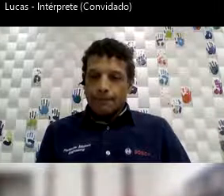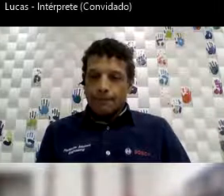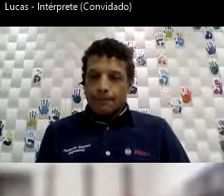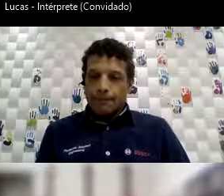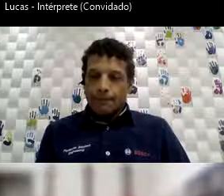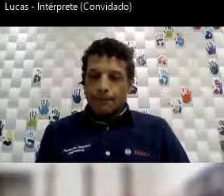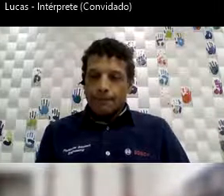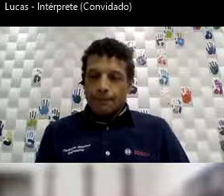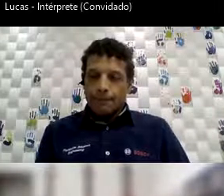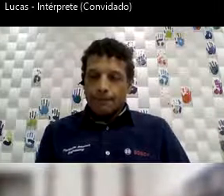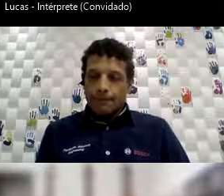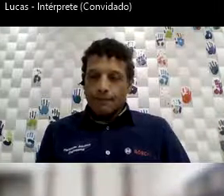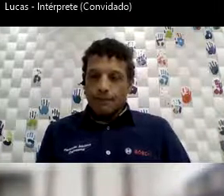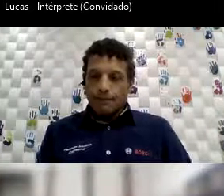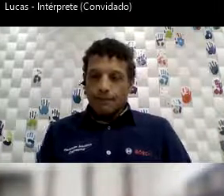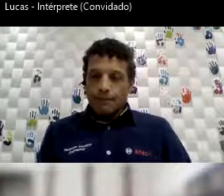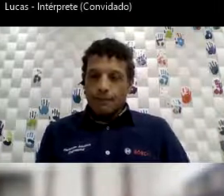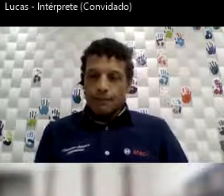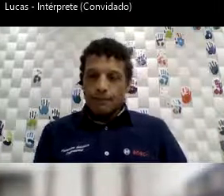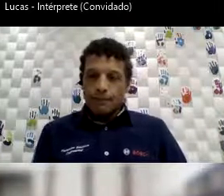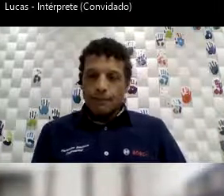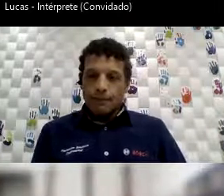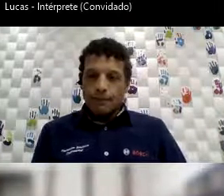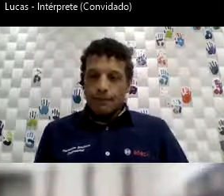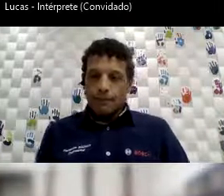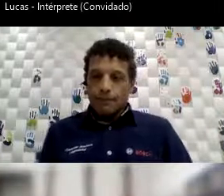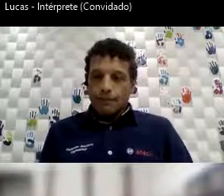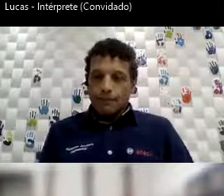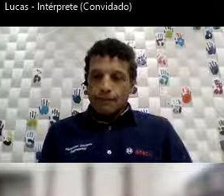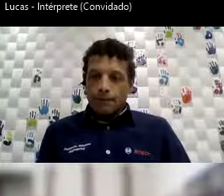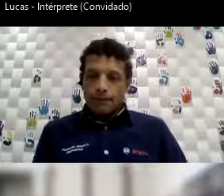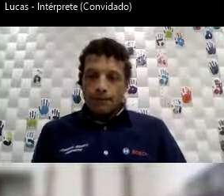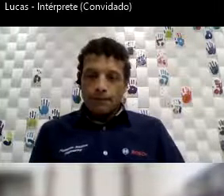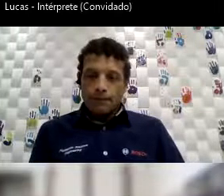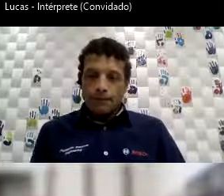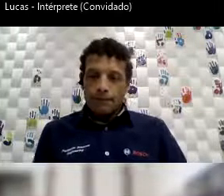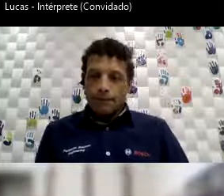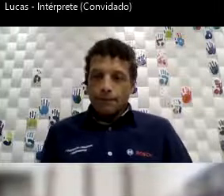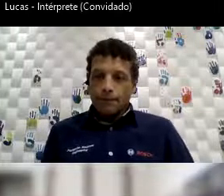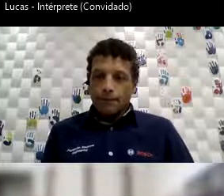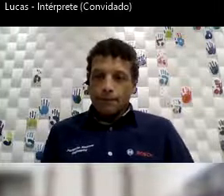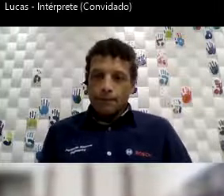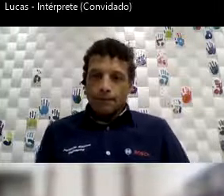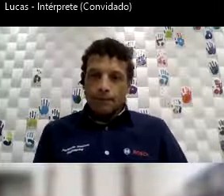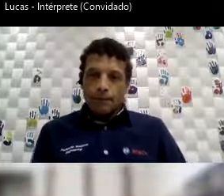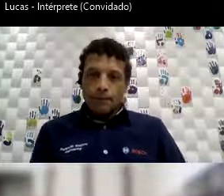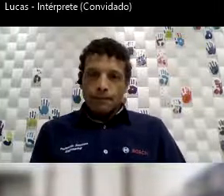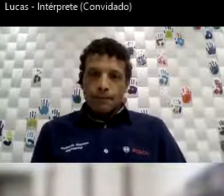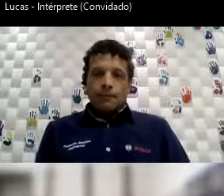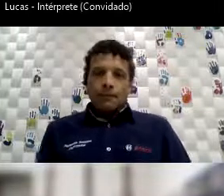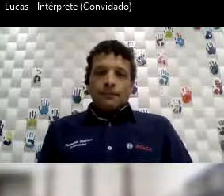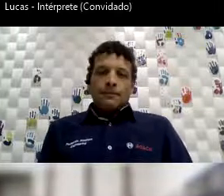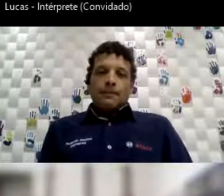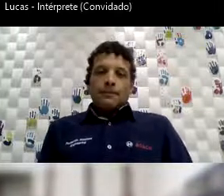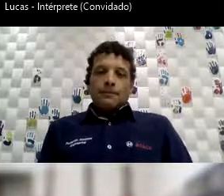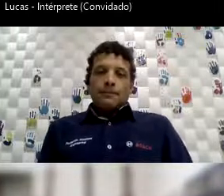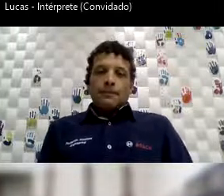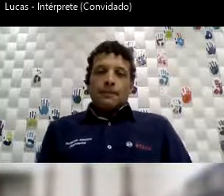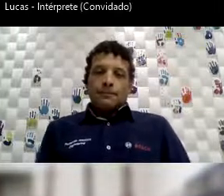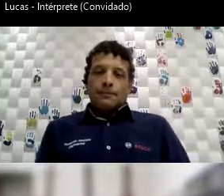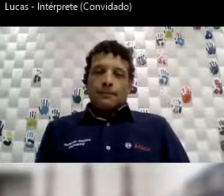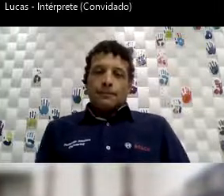Beleza, obrigado. Imagina. Obrigada, Mário. E aí, reforçando também, pessoal, algumas dúvidas que surgiram, né, em